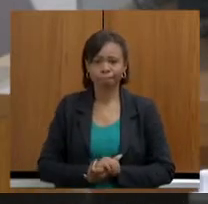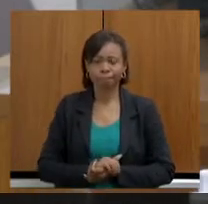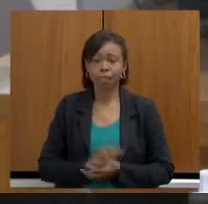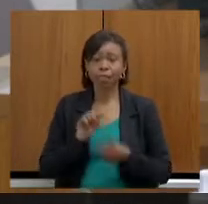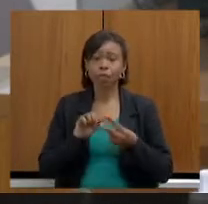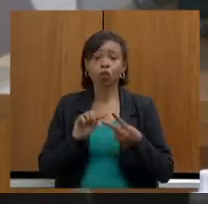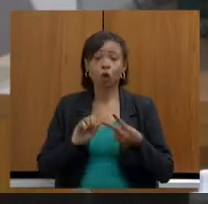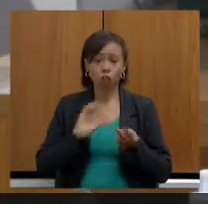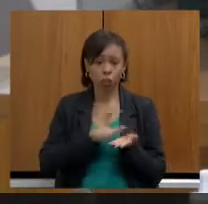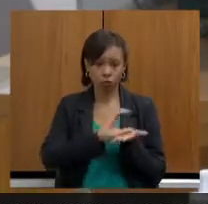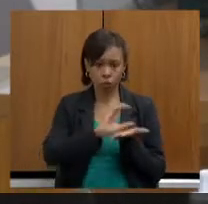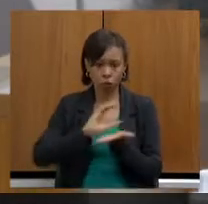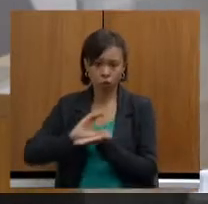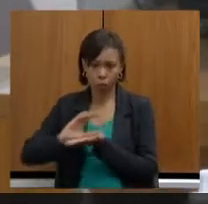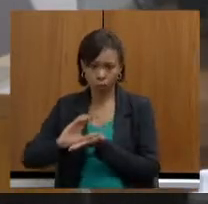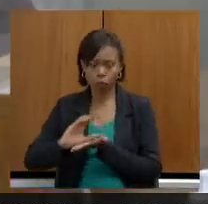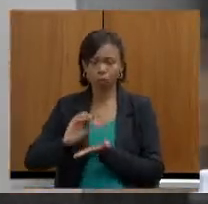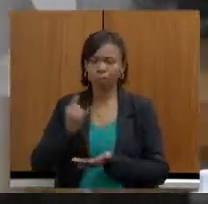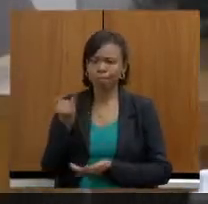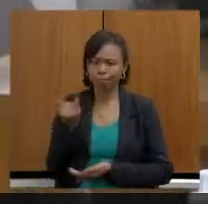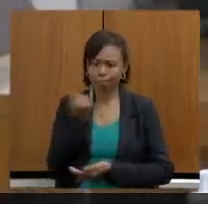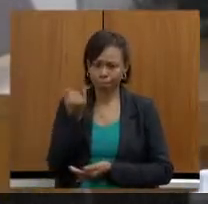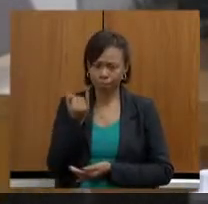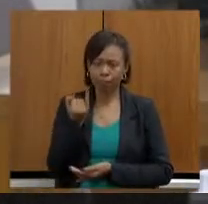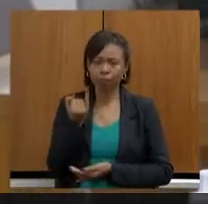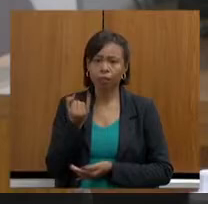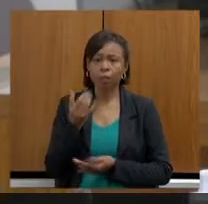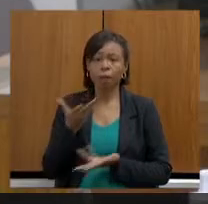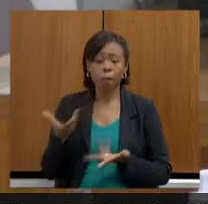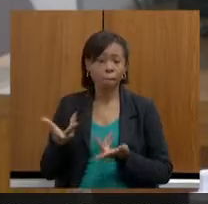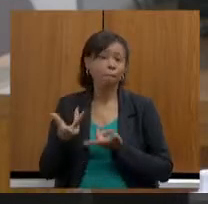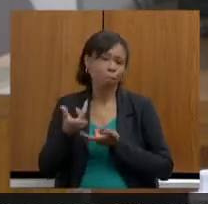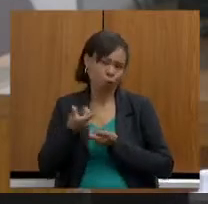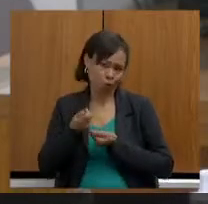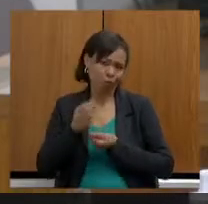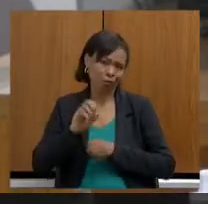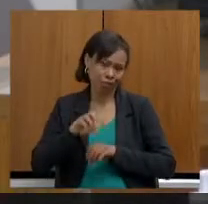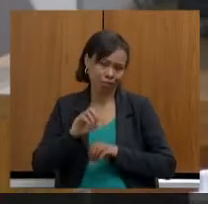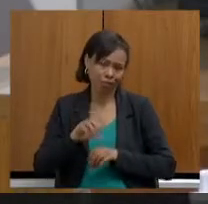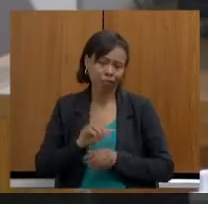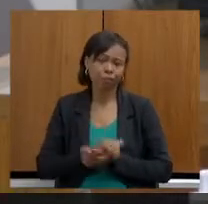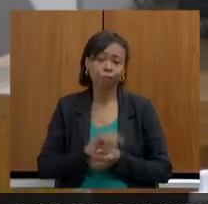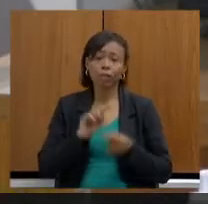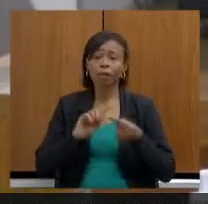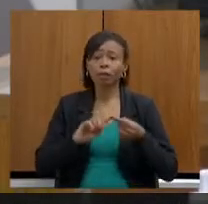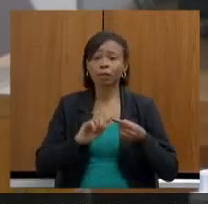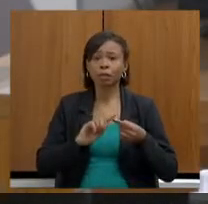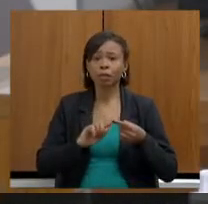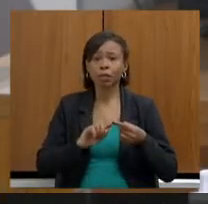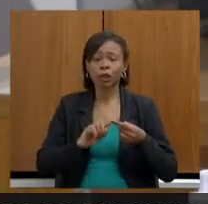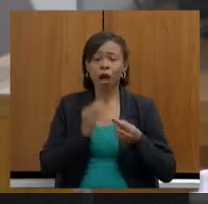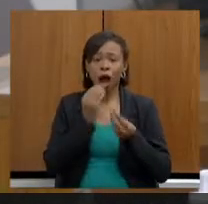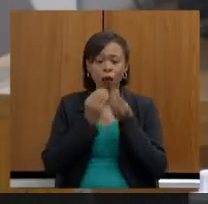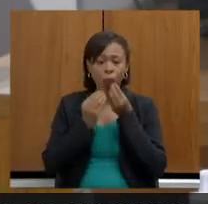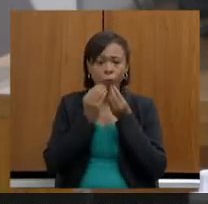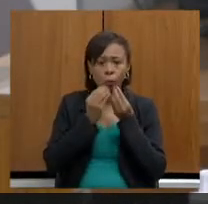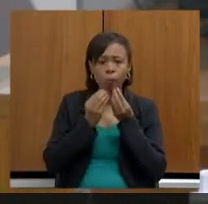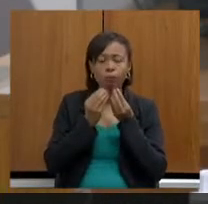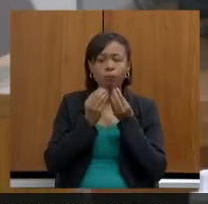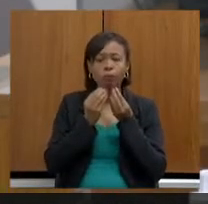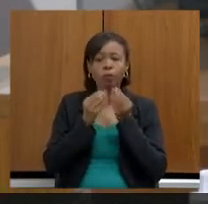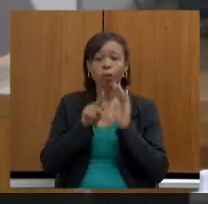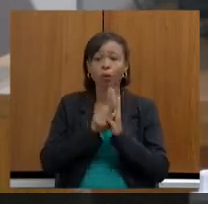destaco dois investimentos que eu considero fundamentais para a melhoria da qualidade da educação primeira merenda escolar